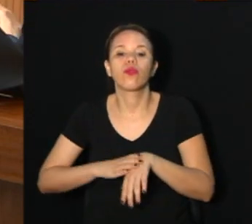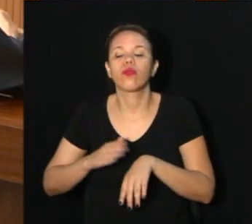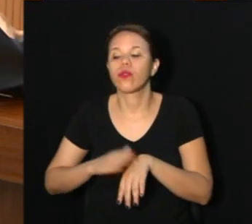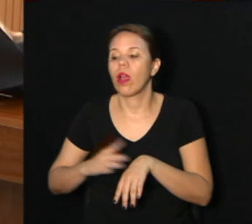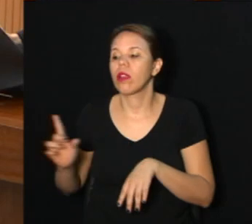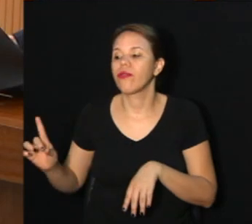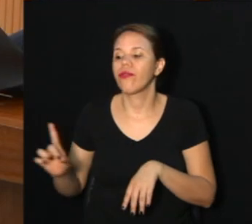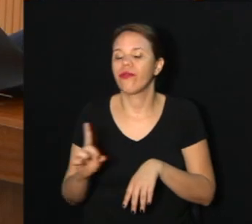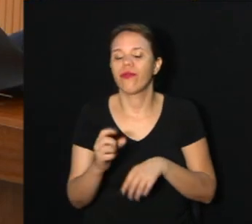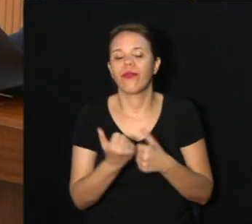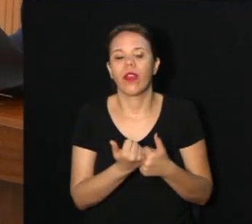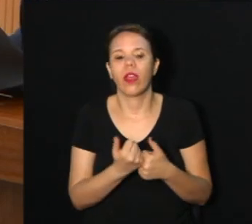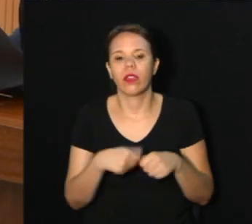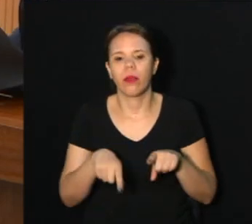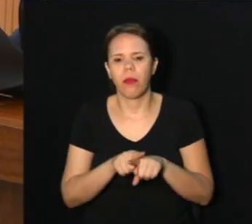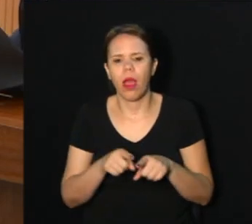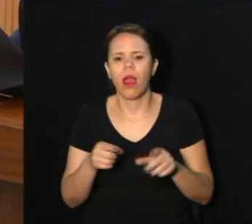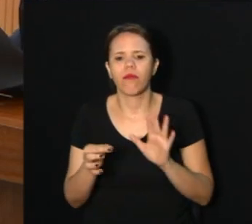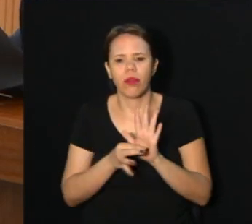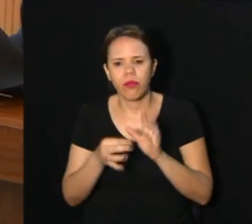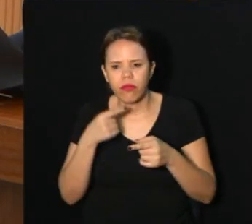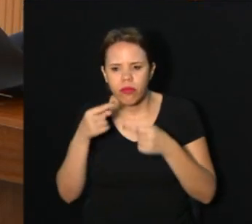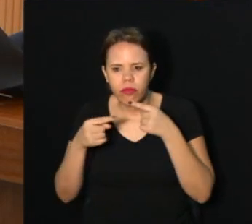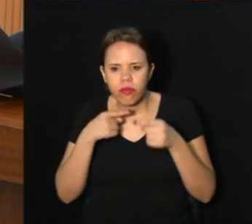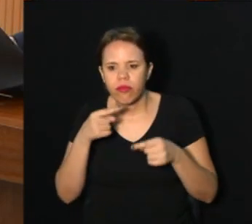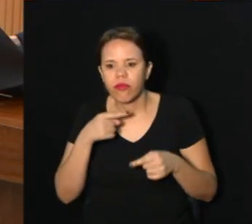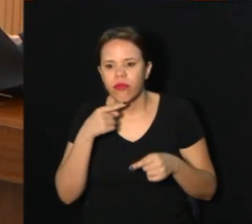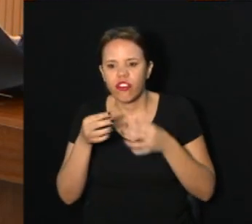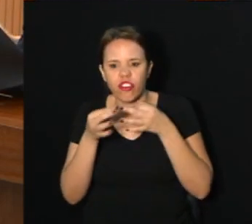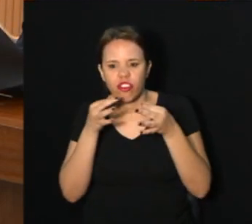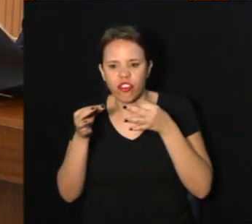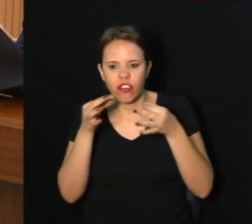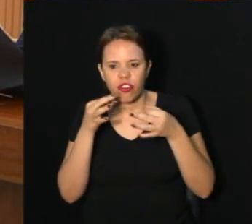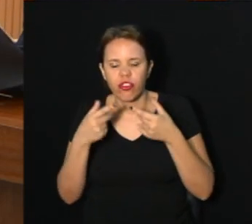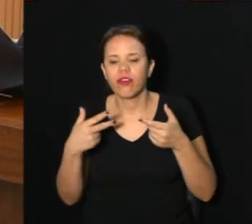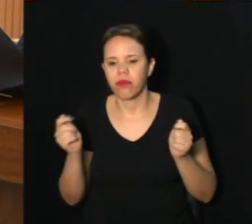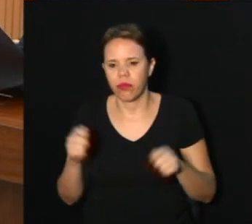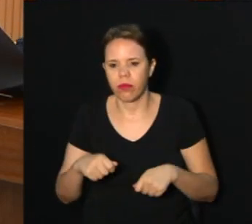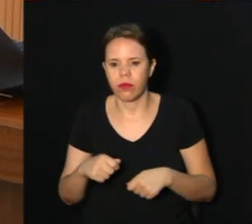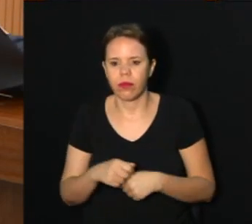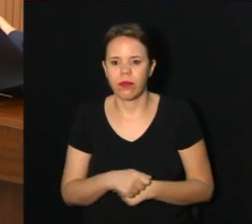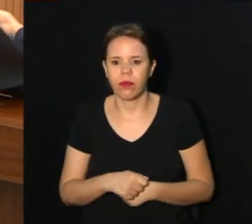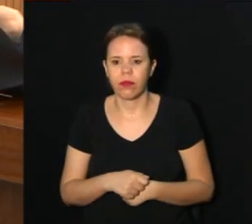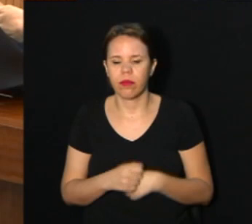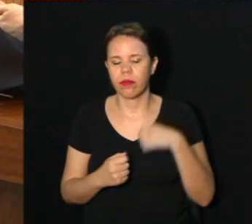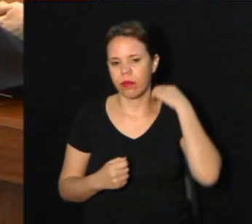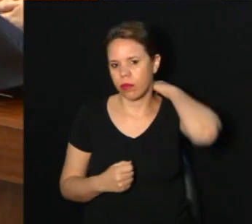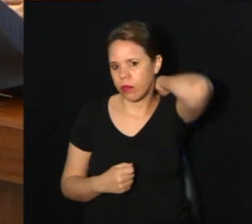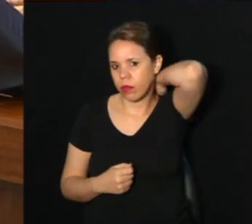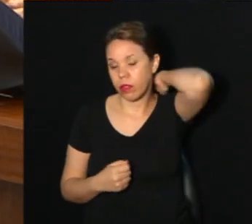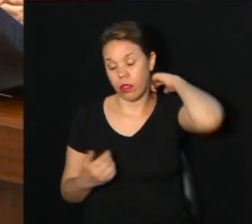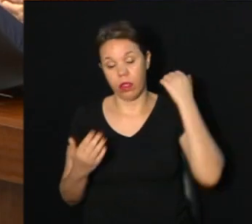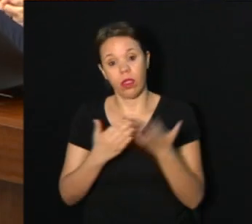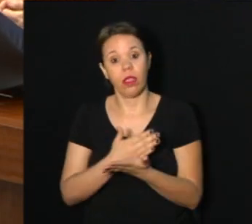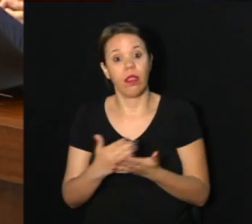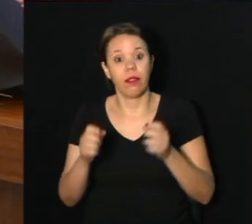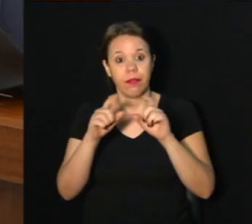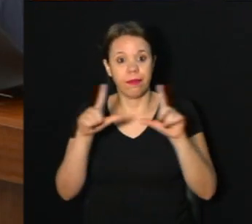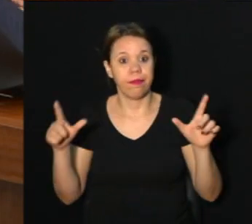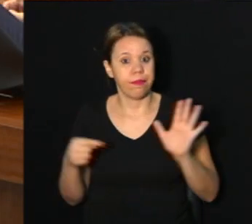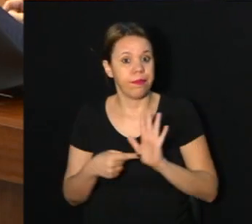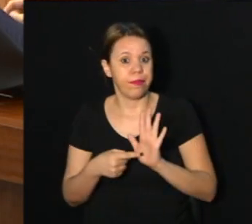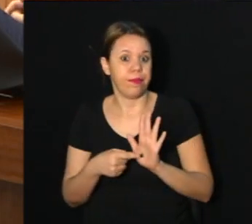fazer o questionamento, a crítica, a sugestão que entenda pertinente. Bem, pois bem. Então, dando início aos slides,